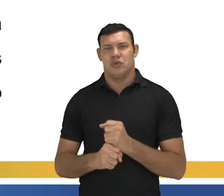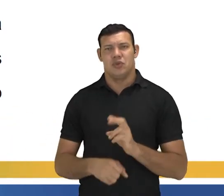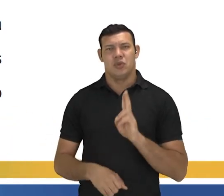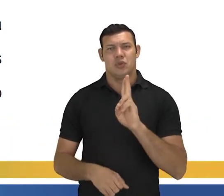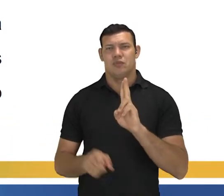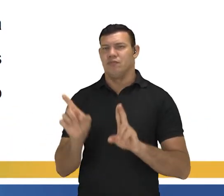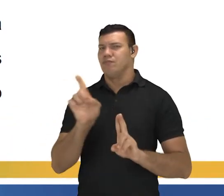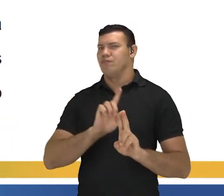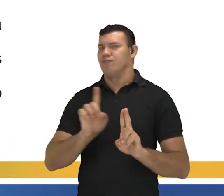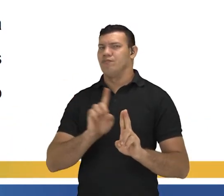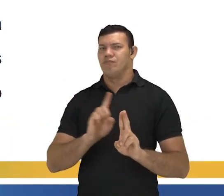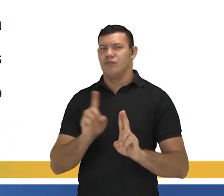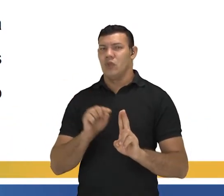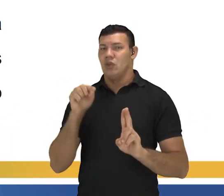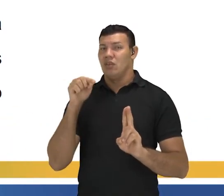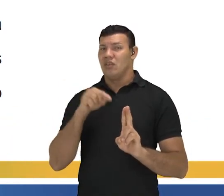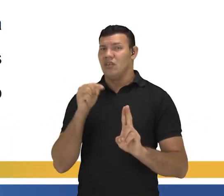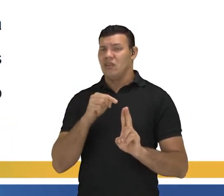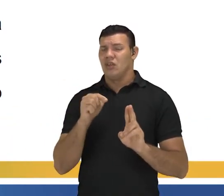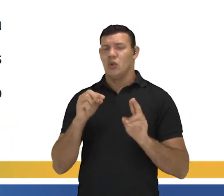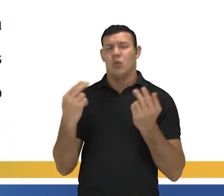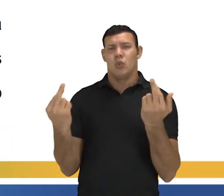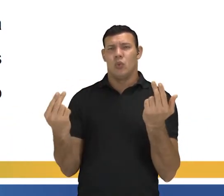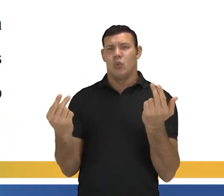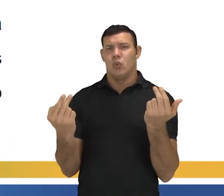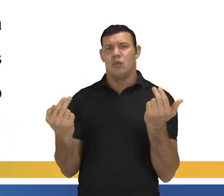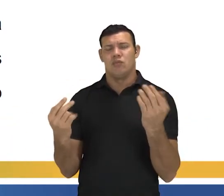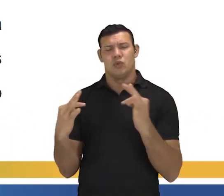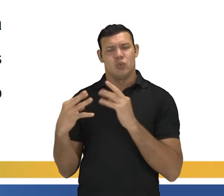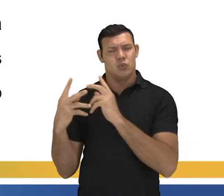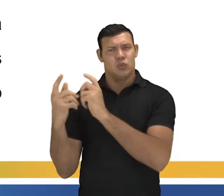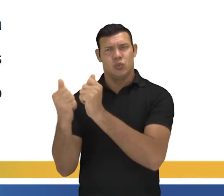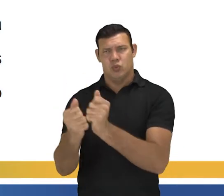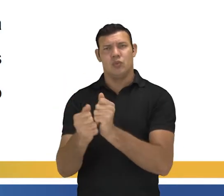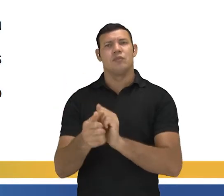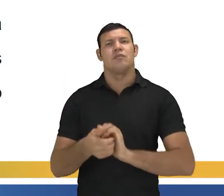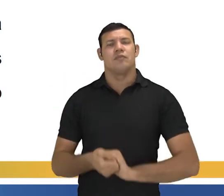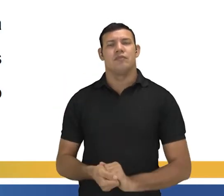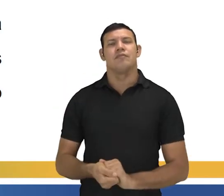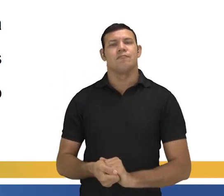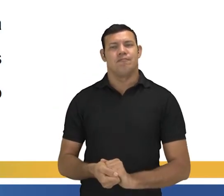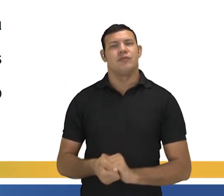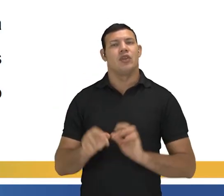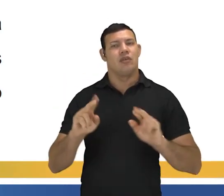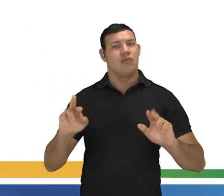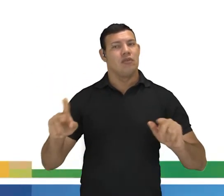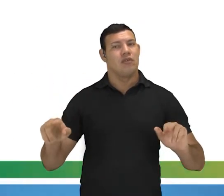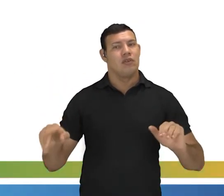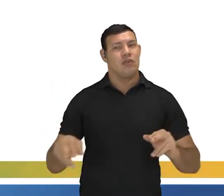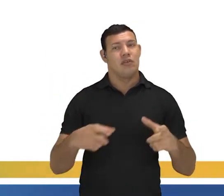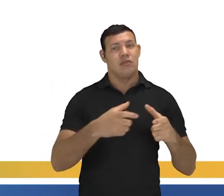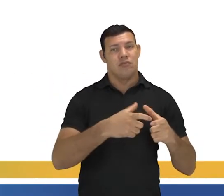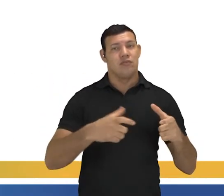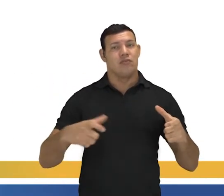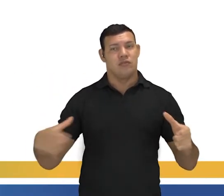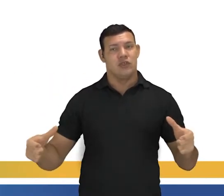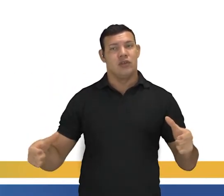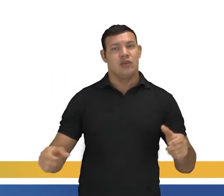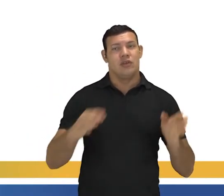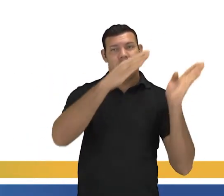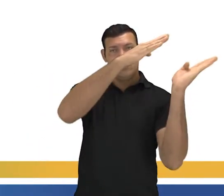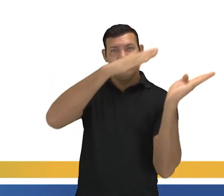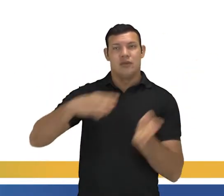a tensão, vai ser igual para todos. Essa é a diferença, então, entre resistor em paralelo com